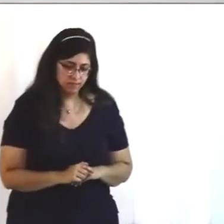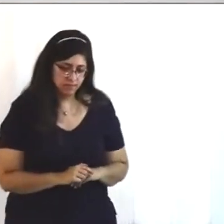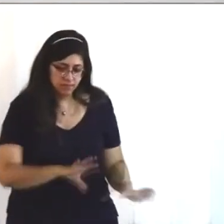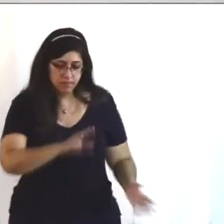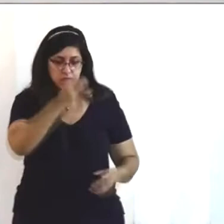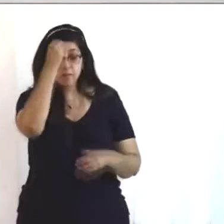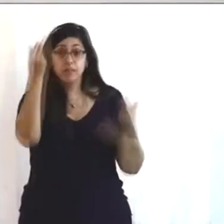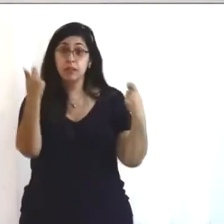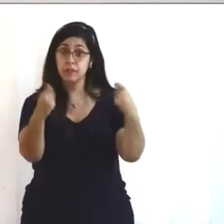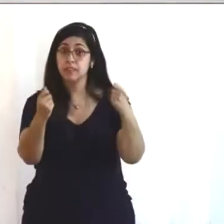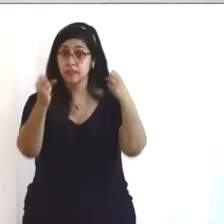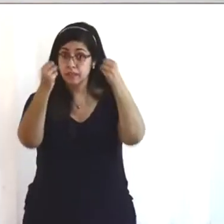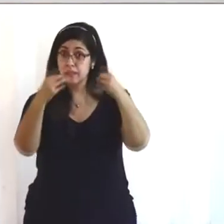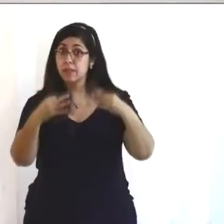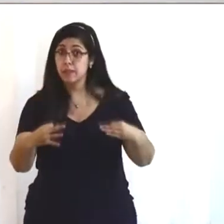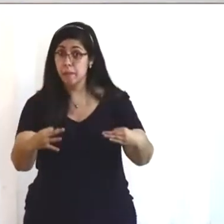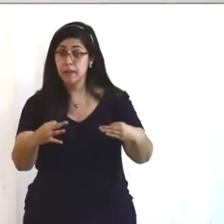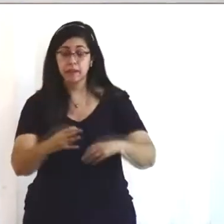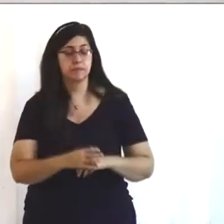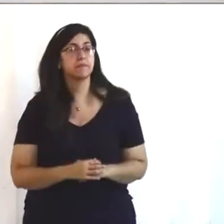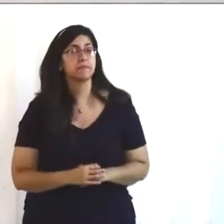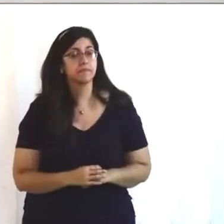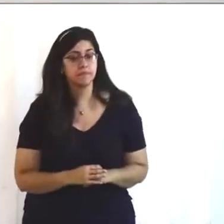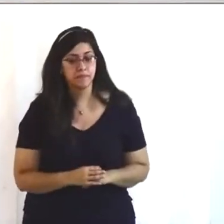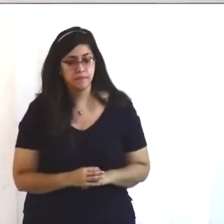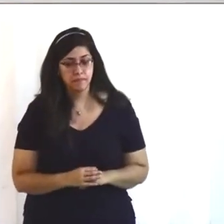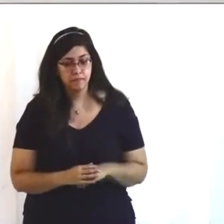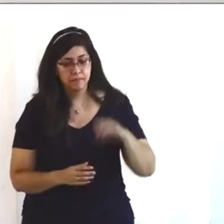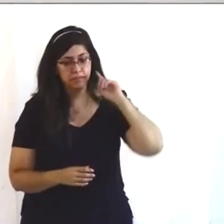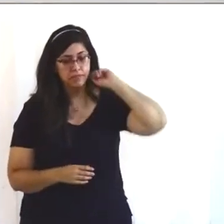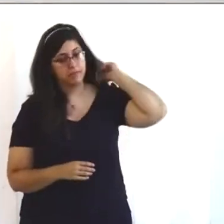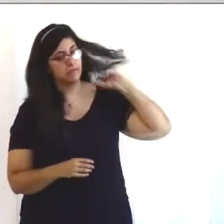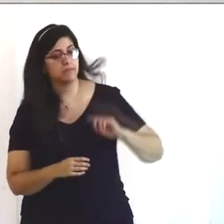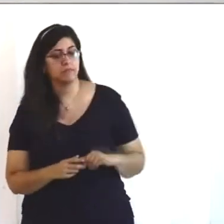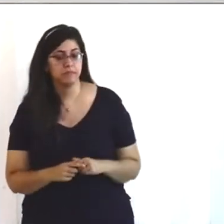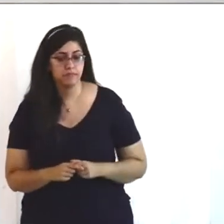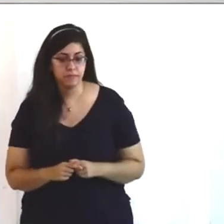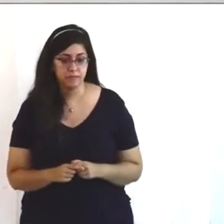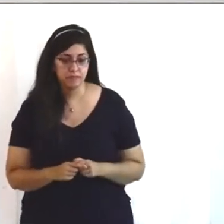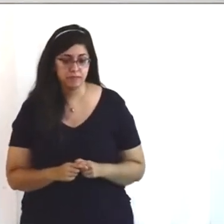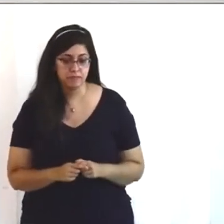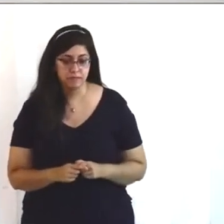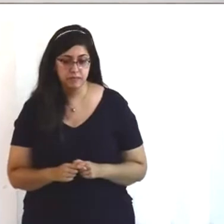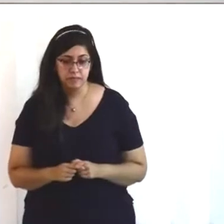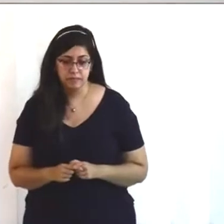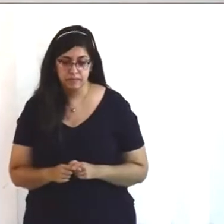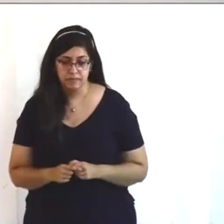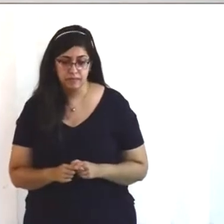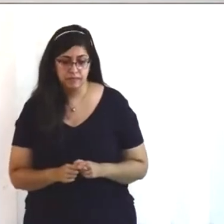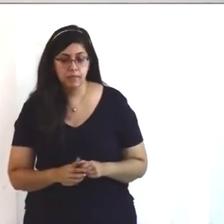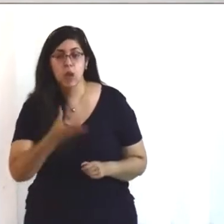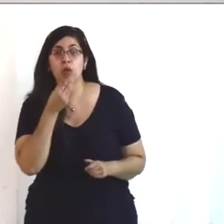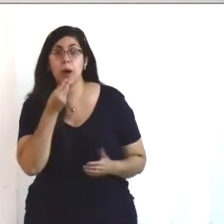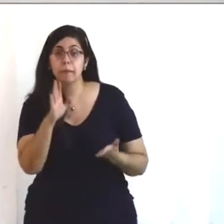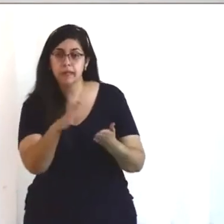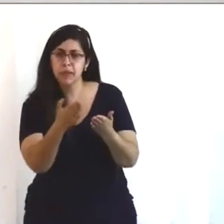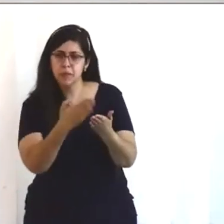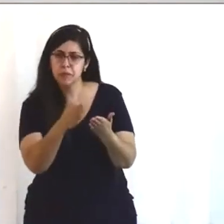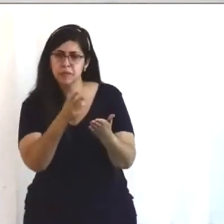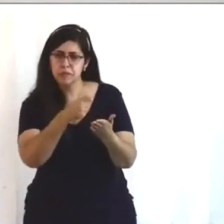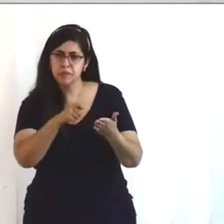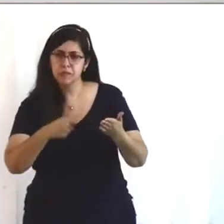Nós precisamos explicar mais ou menos como o Dr. Lloyd Jones fazia nos seus livros, primeiro de uma maneira negativa. O